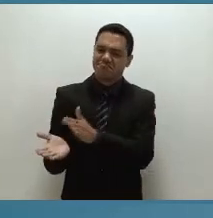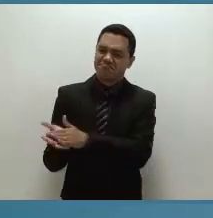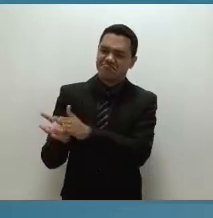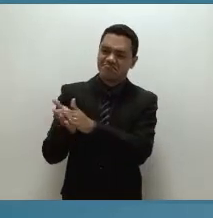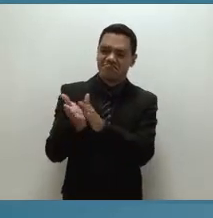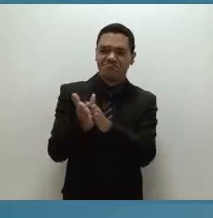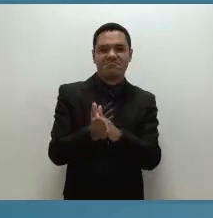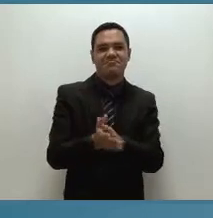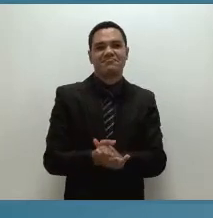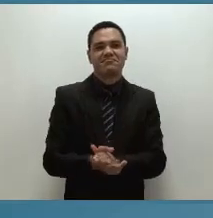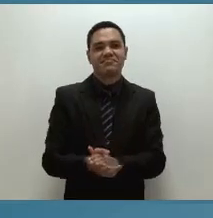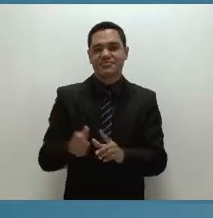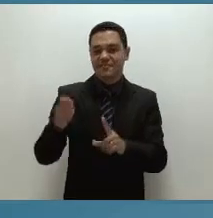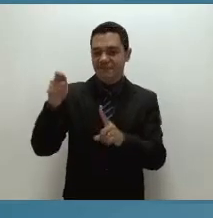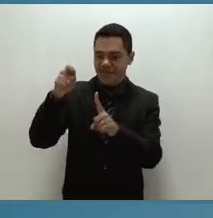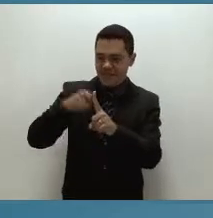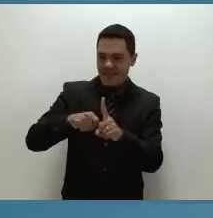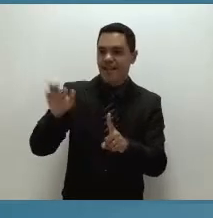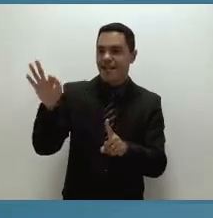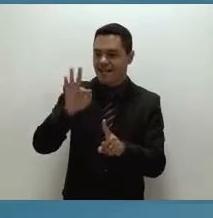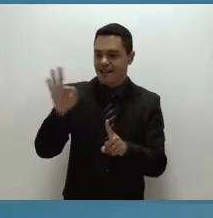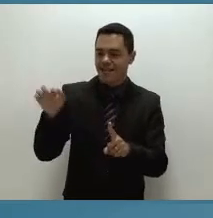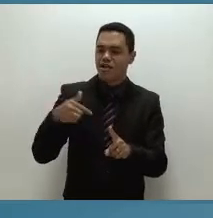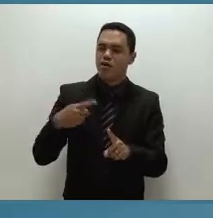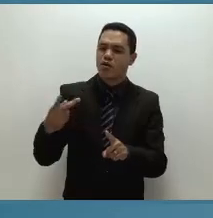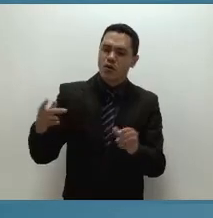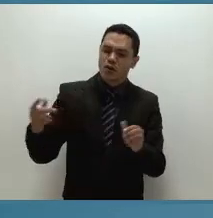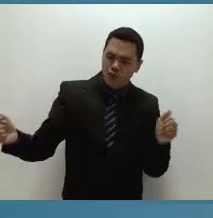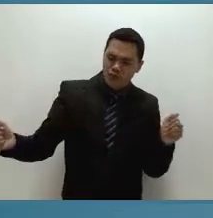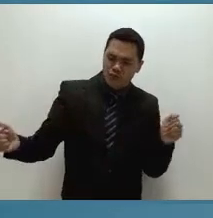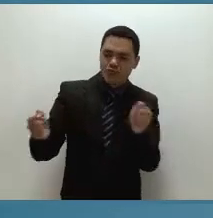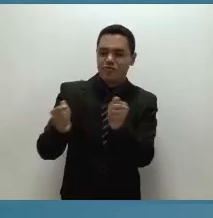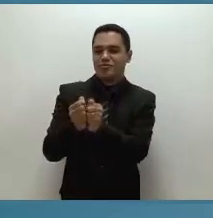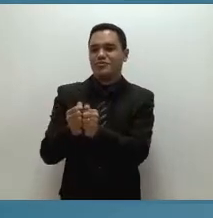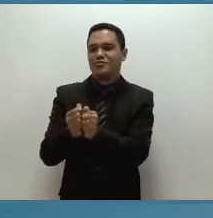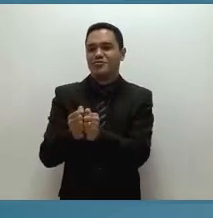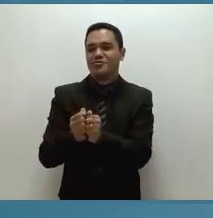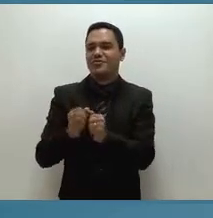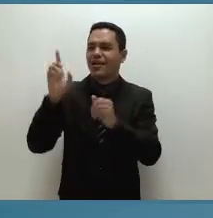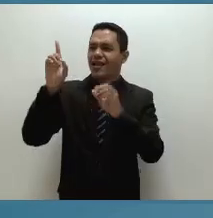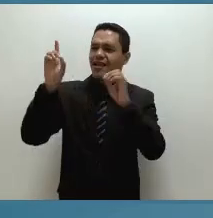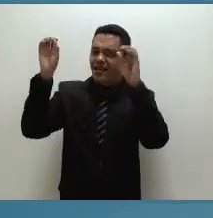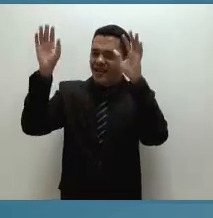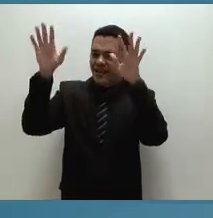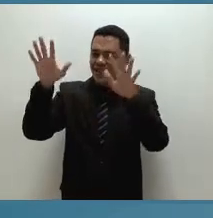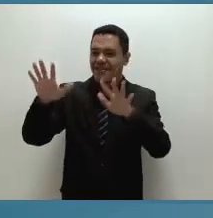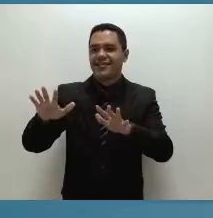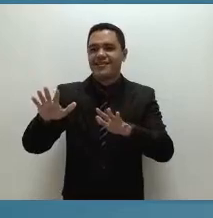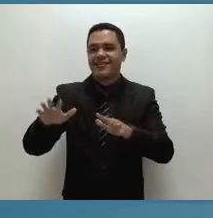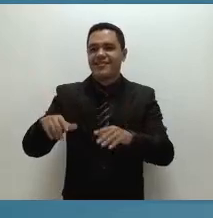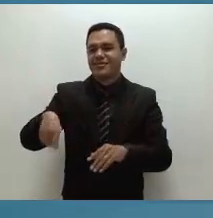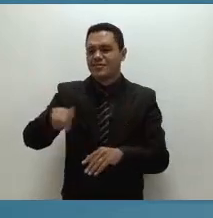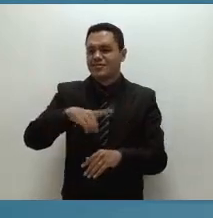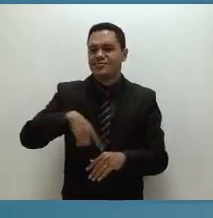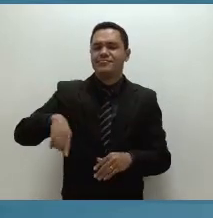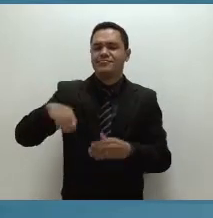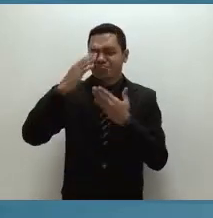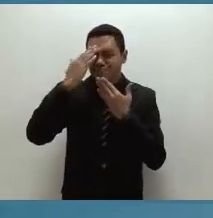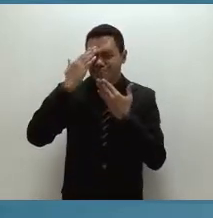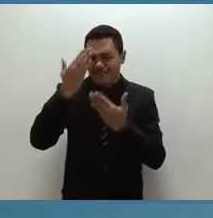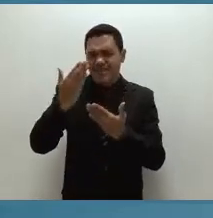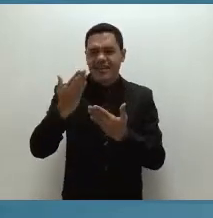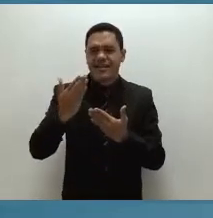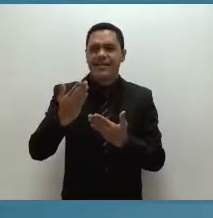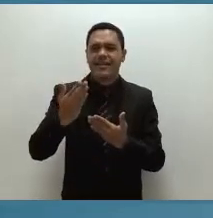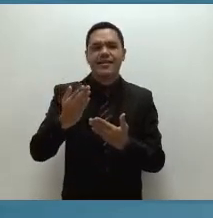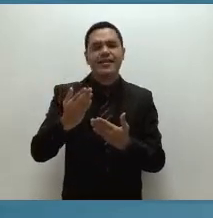Parabéns. Fevereiro estaremos juntos, se Deus quiser, já agradecendo tudo o que fez a nossa presidente